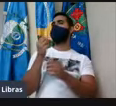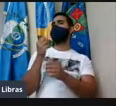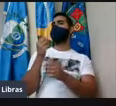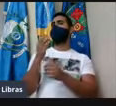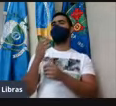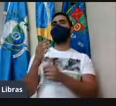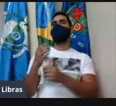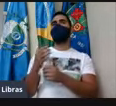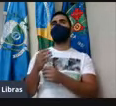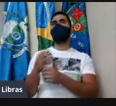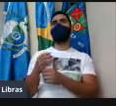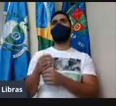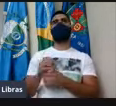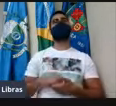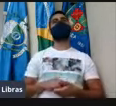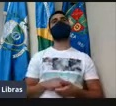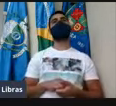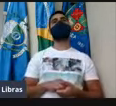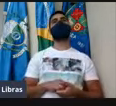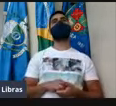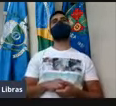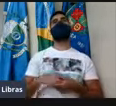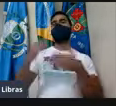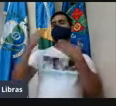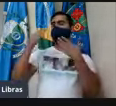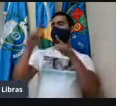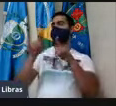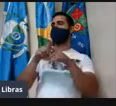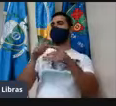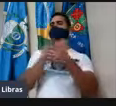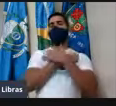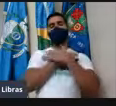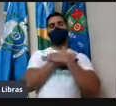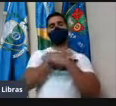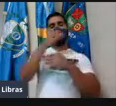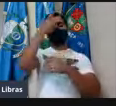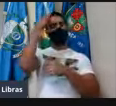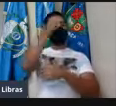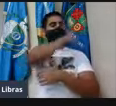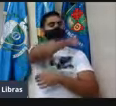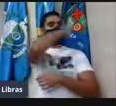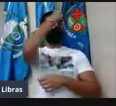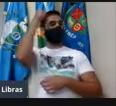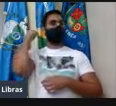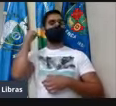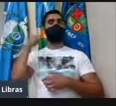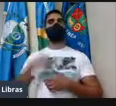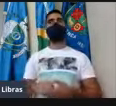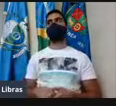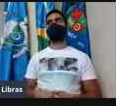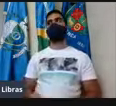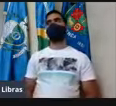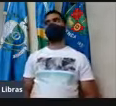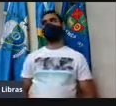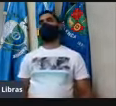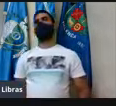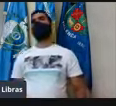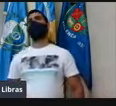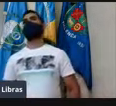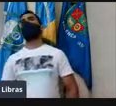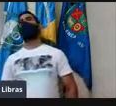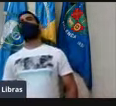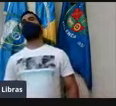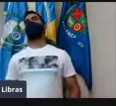navegação. Obrigado, boa noite. Obrigado, vereador, e levo o meu abraço aos isabelenses. Por última, mas não menos